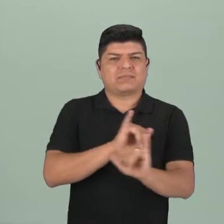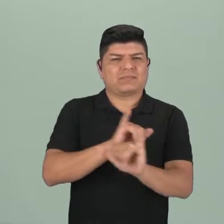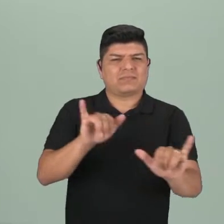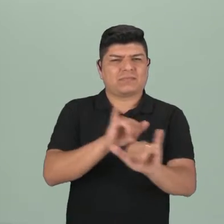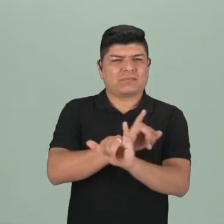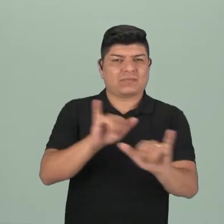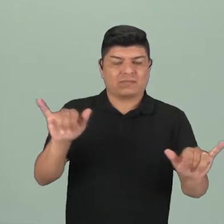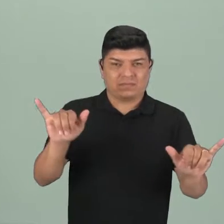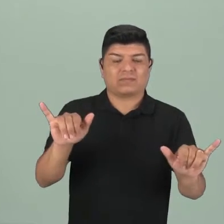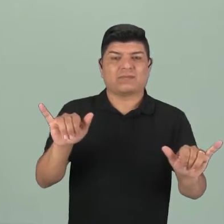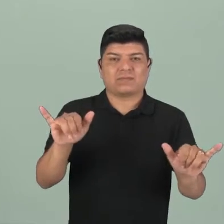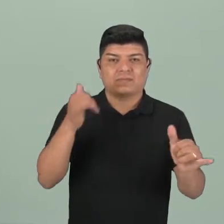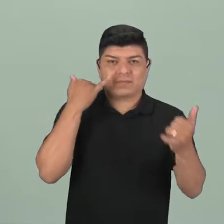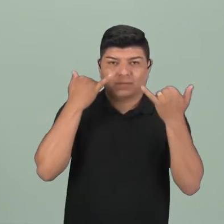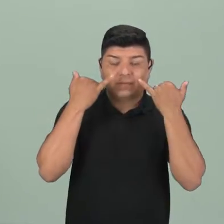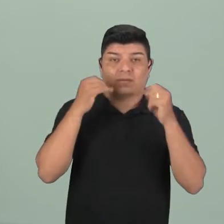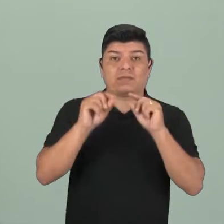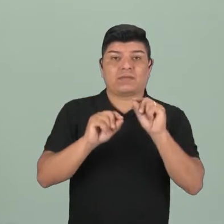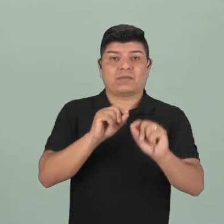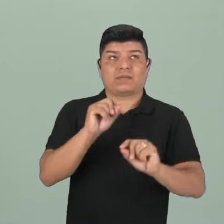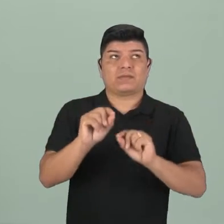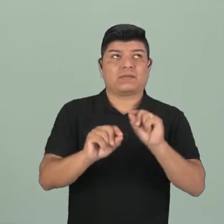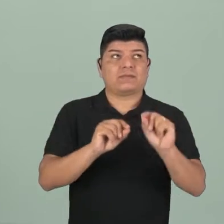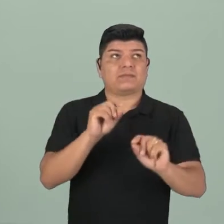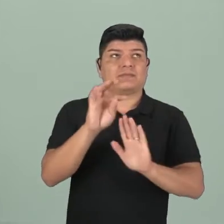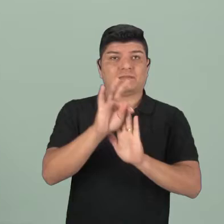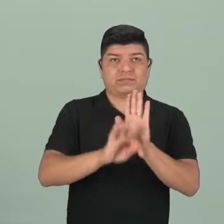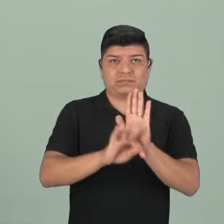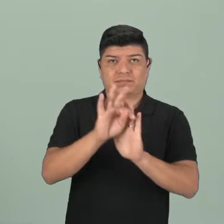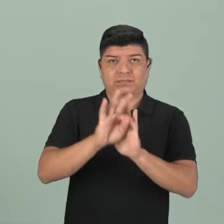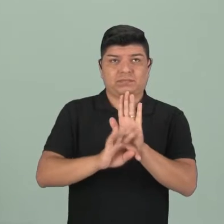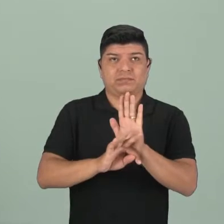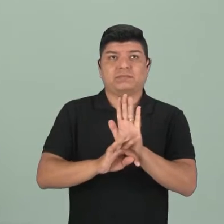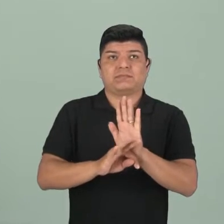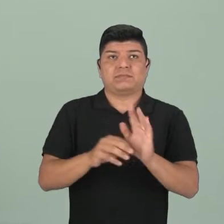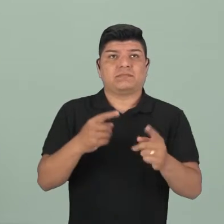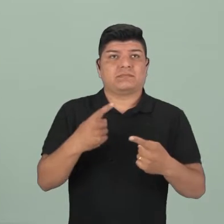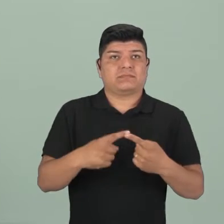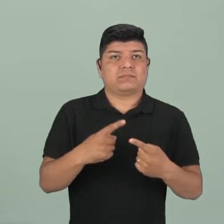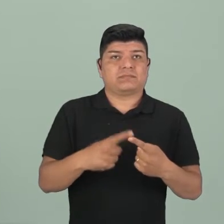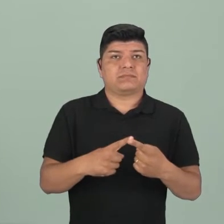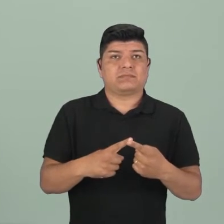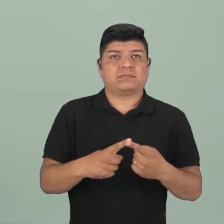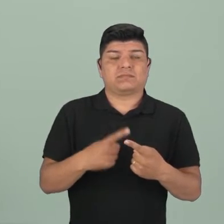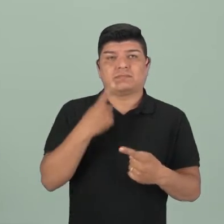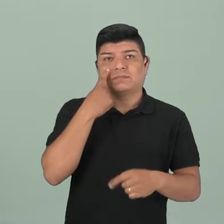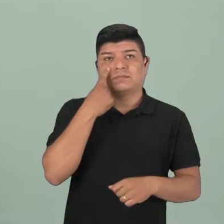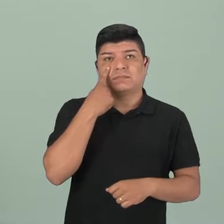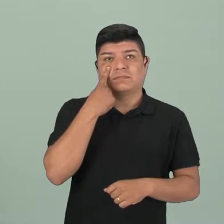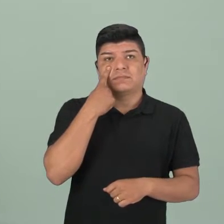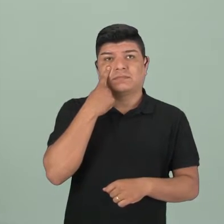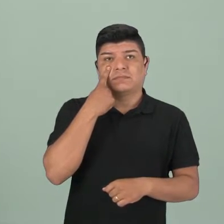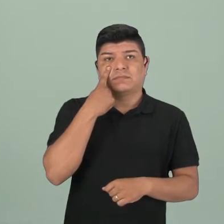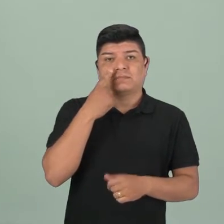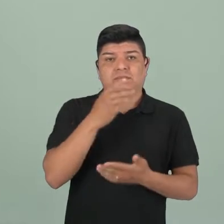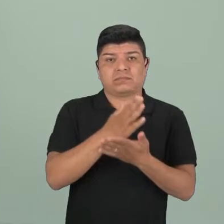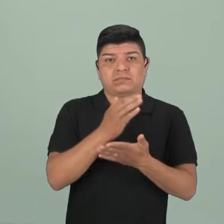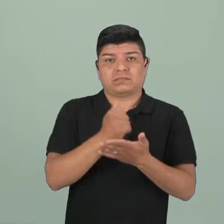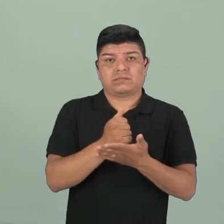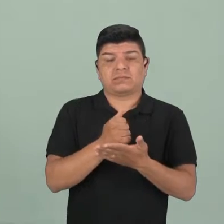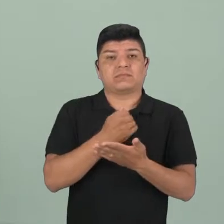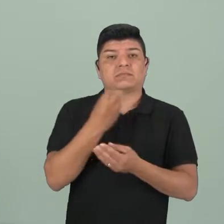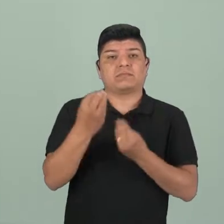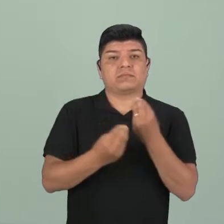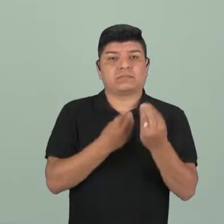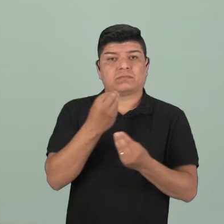informativo, informação, né? Eu falo de tipologia textual. Porque, assim, vamos dividir aqui, né?